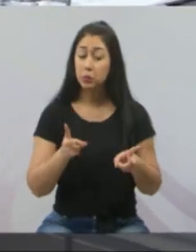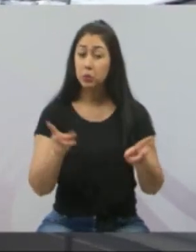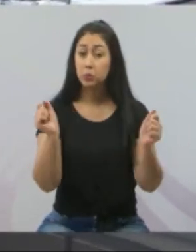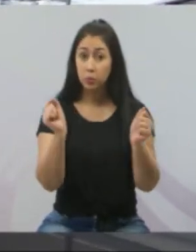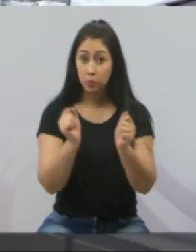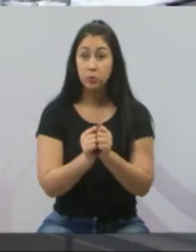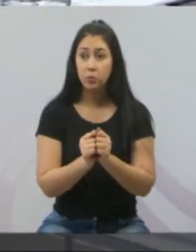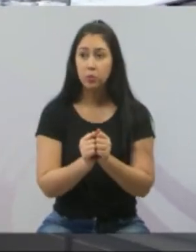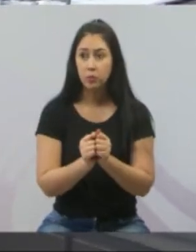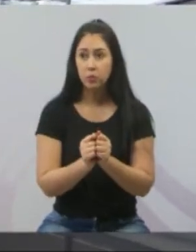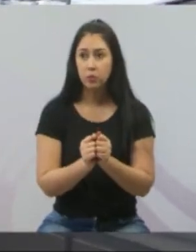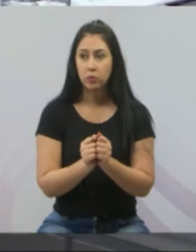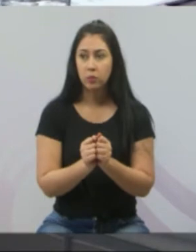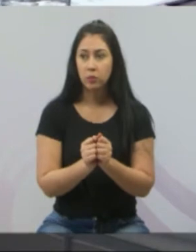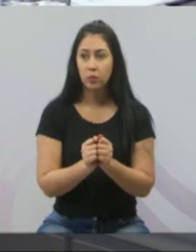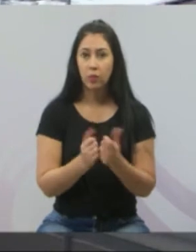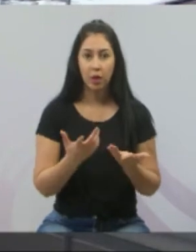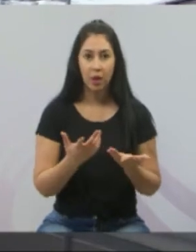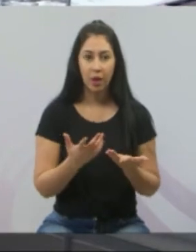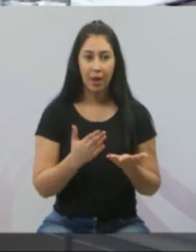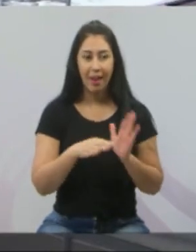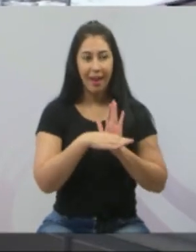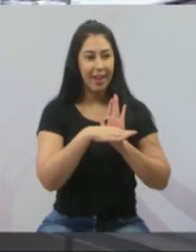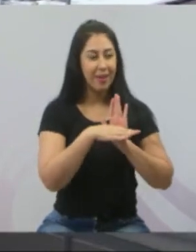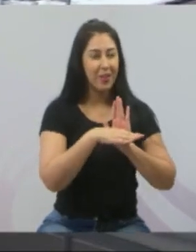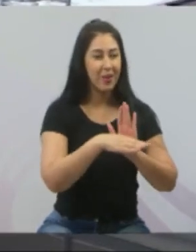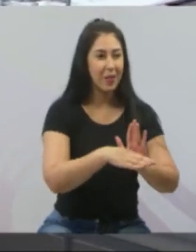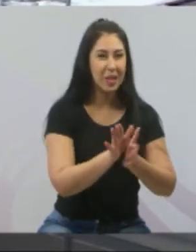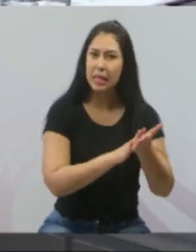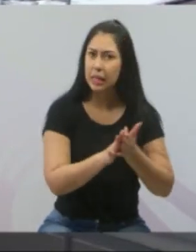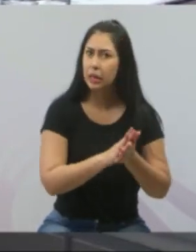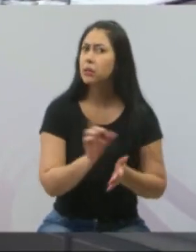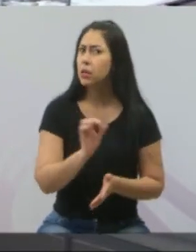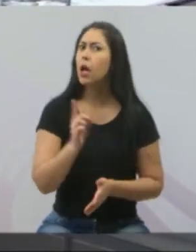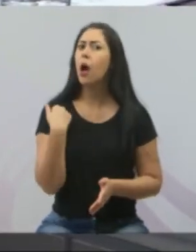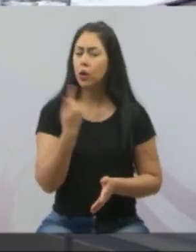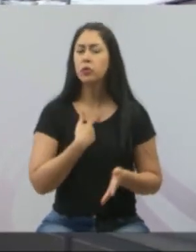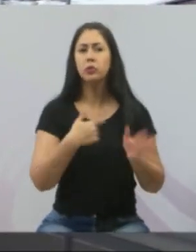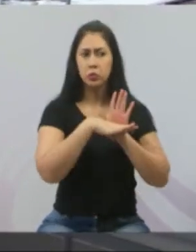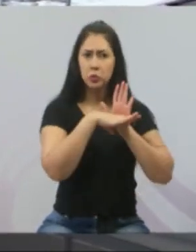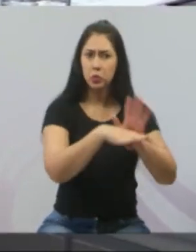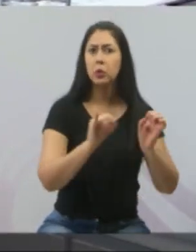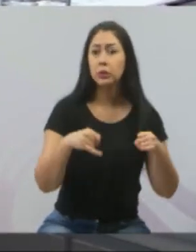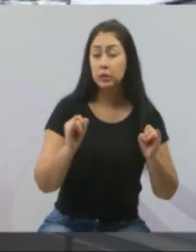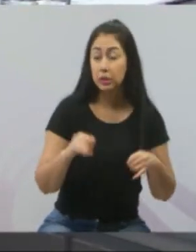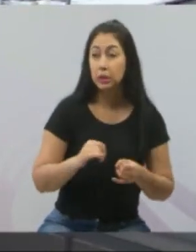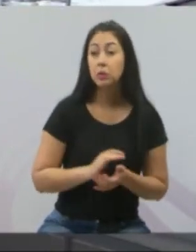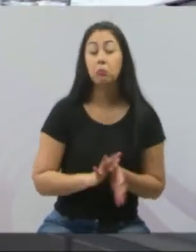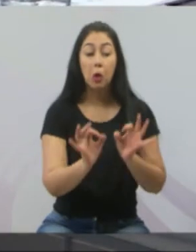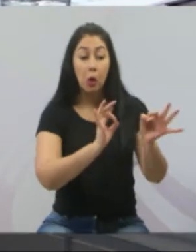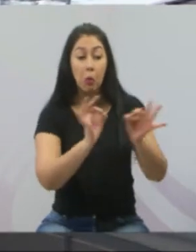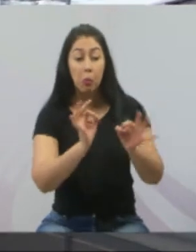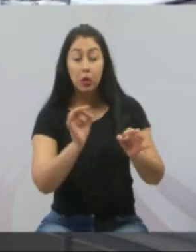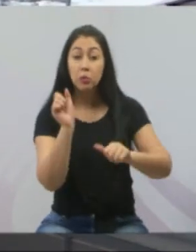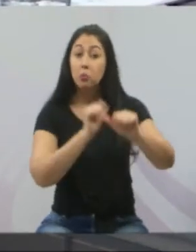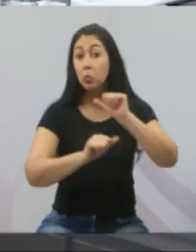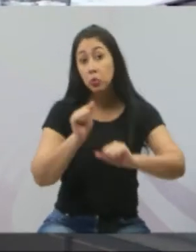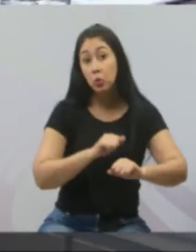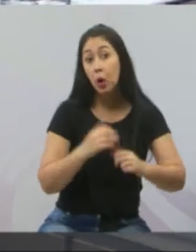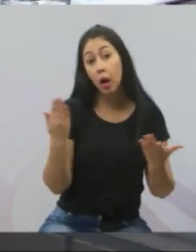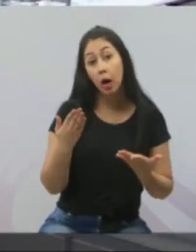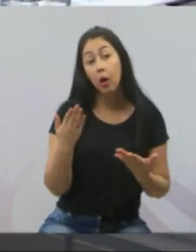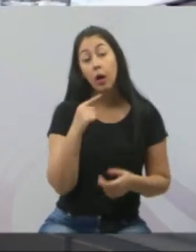ocorrência de acidentes de maior gravidade devido à falta de referência no referido trecho. Assim sendo, muito respeitosamente, recorremos à compreensão e